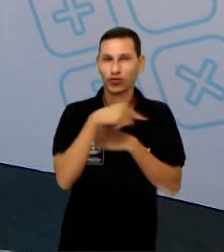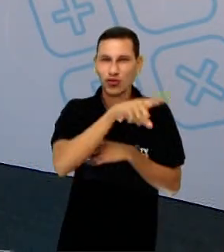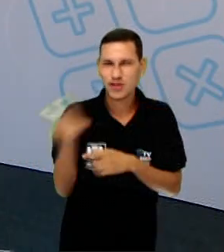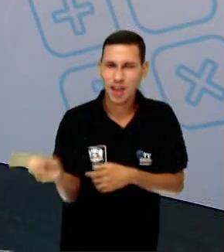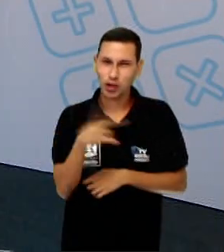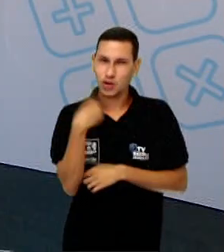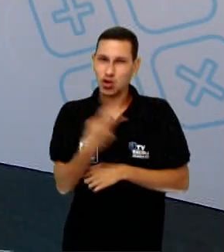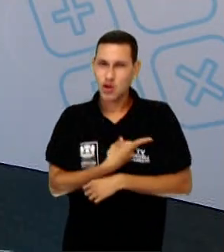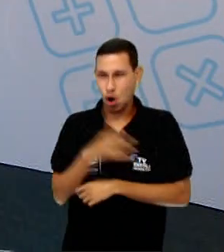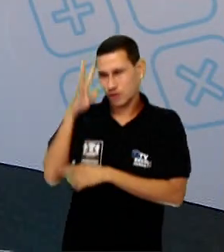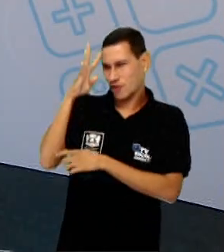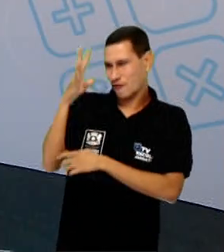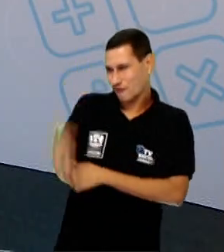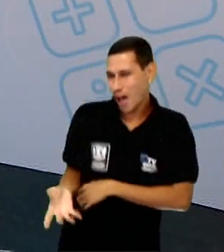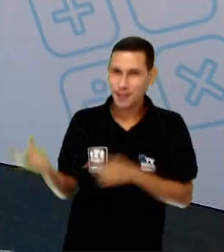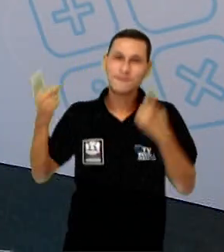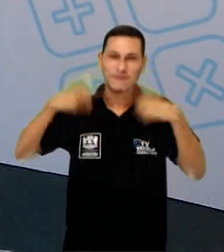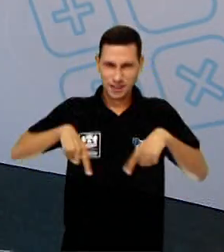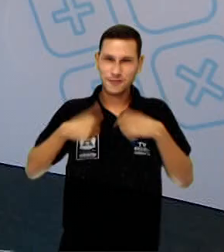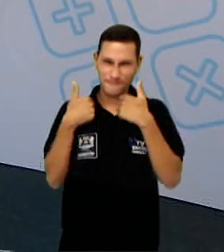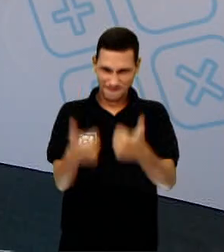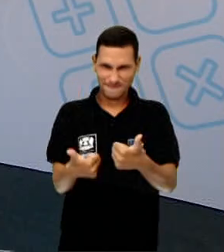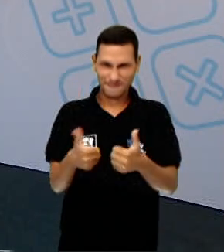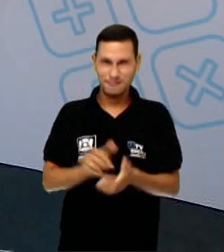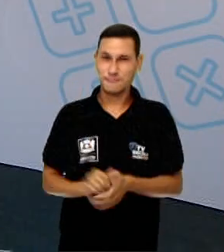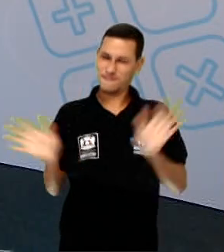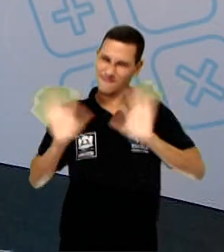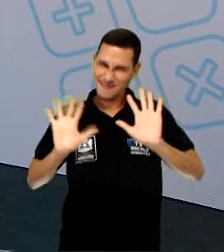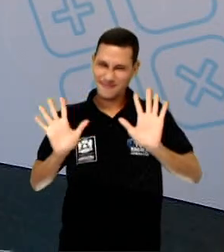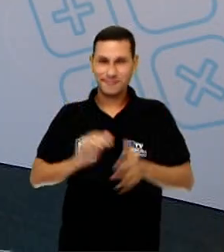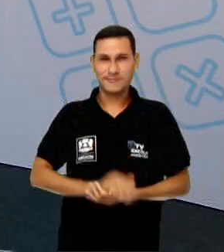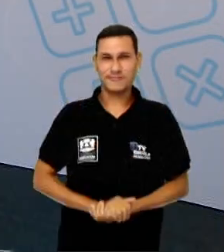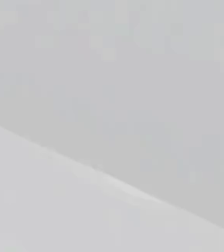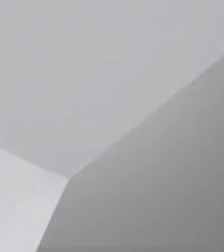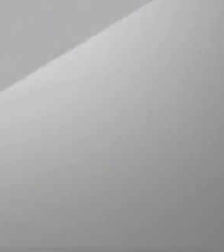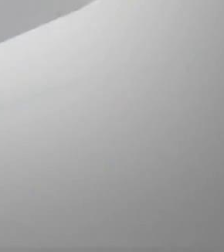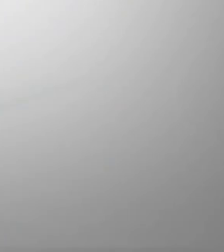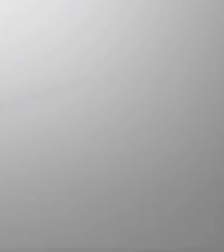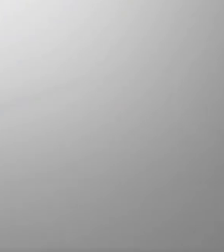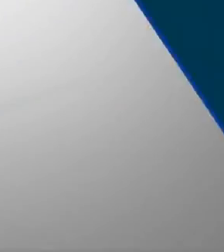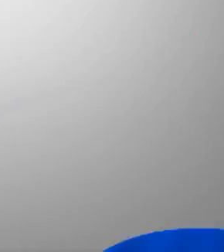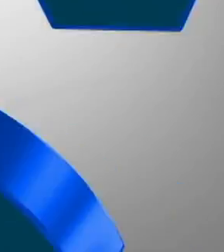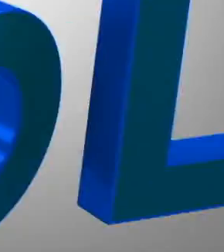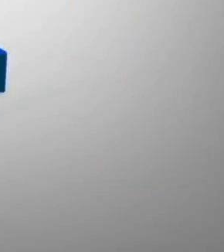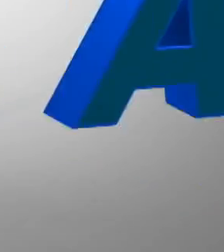gente resolucionar esse novo desafio bye bye bye